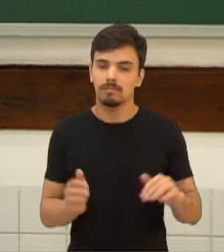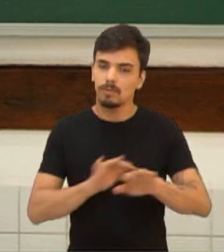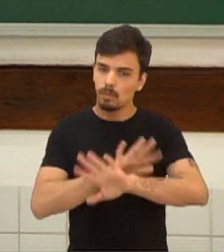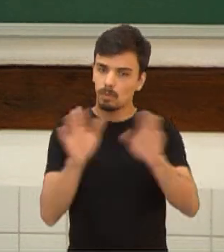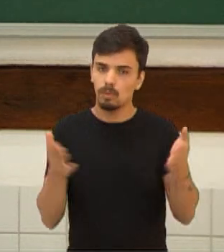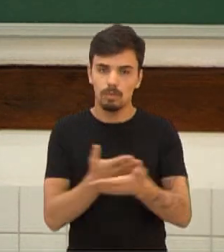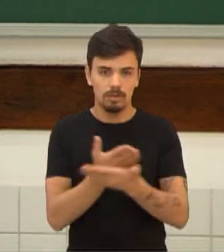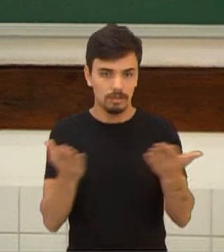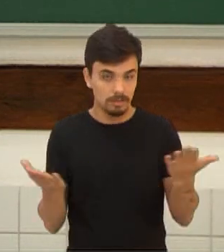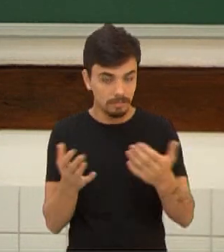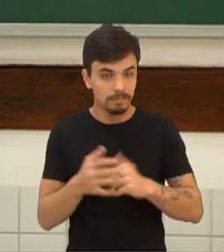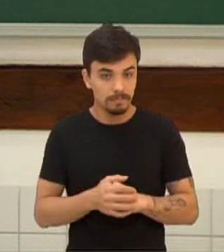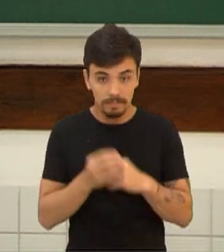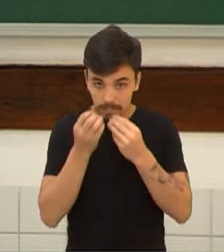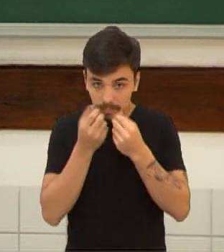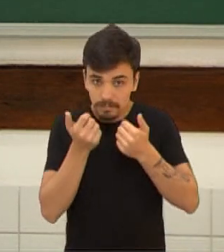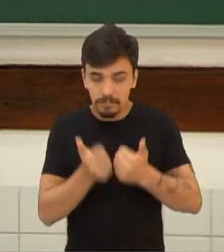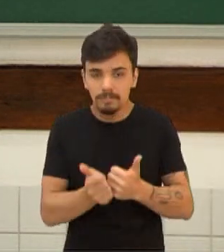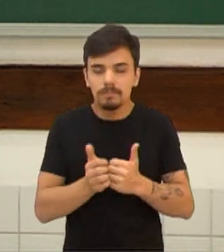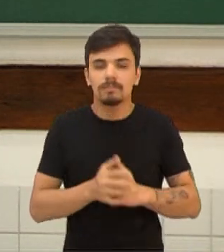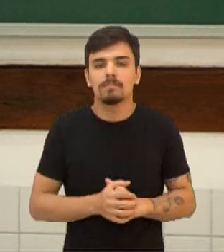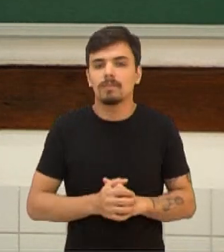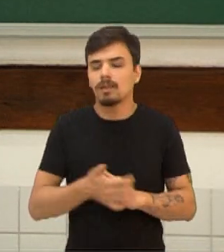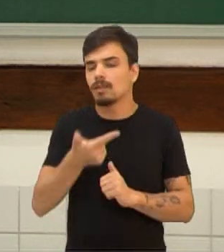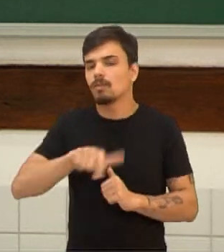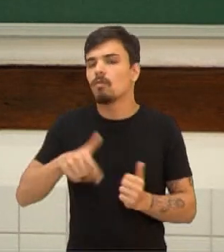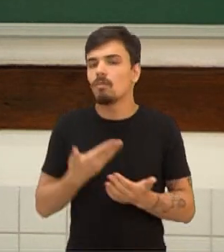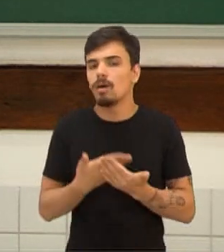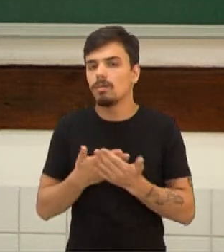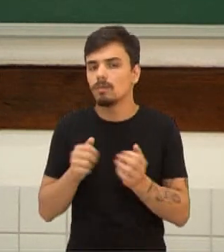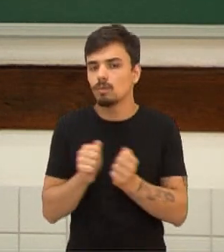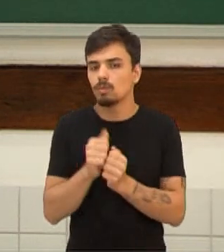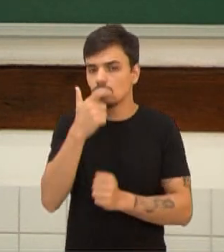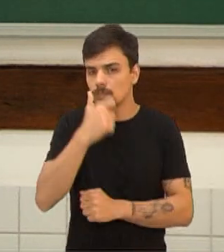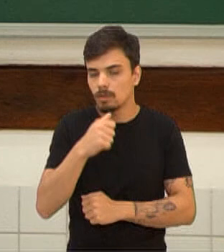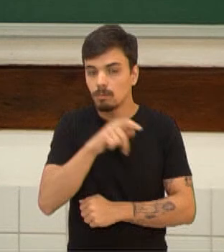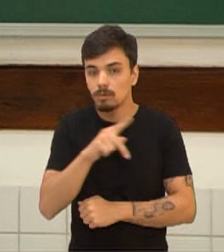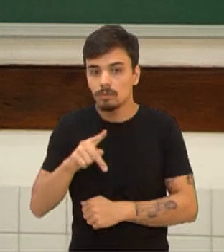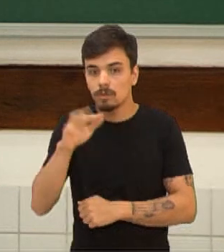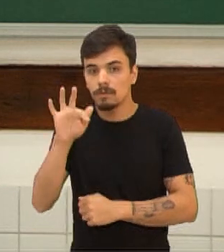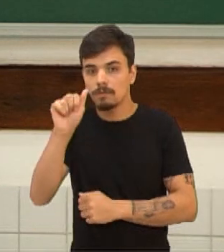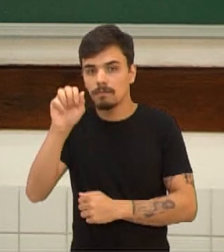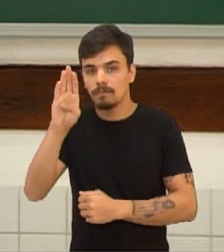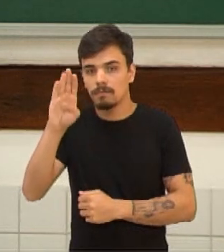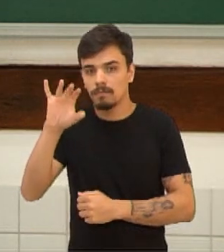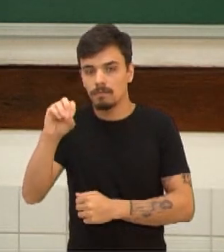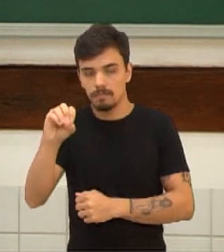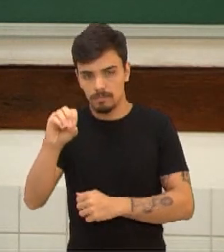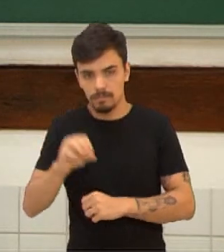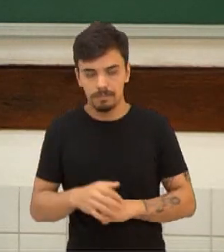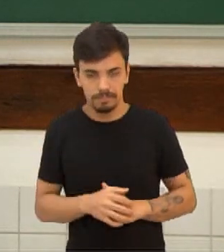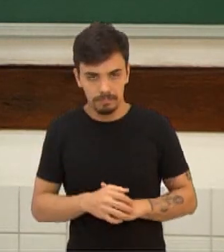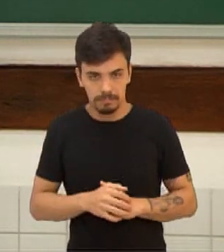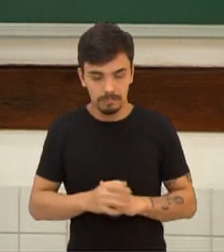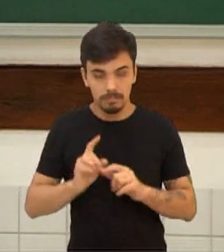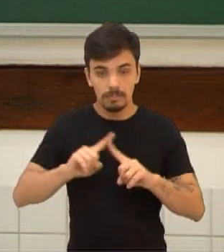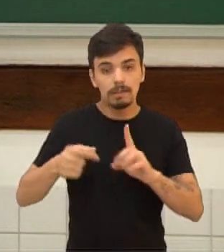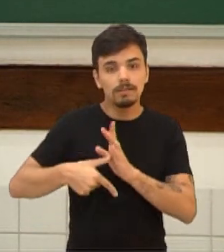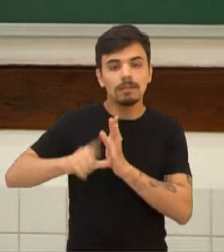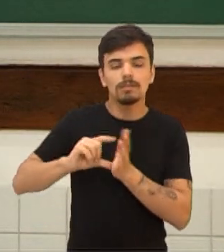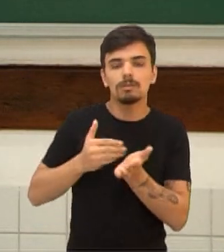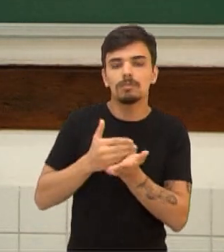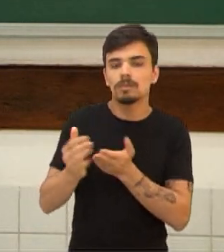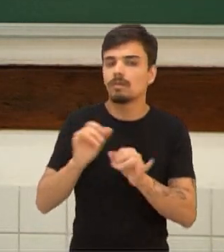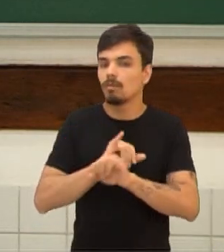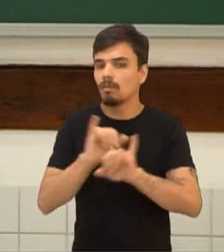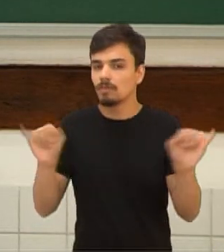Olá pessoal, tudo bem? Mais uma aula comigo, professor Fábio Luiz de Souza. Antes de começar essa aula, o aviso